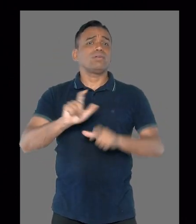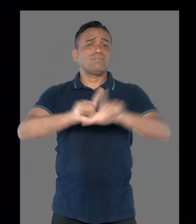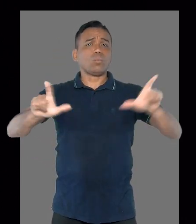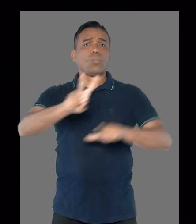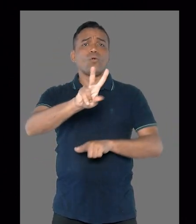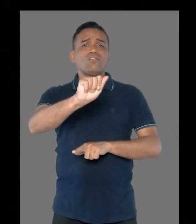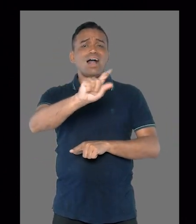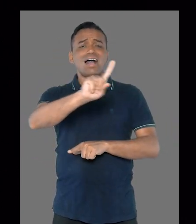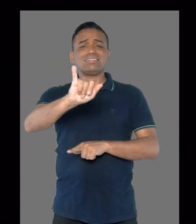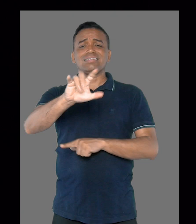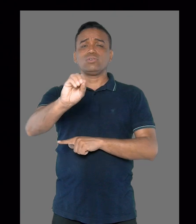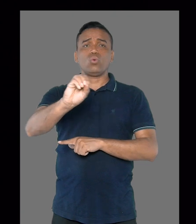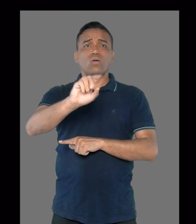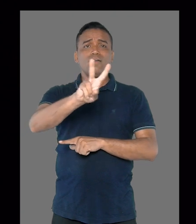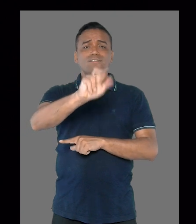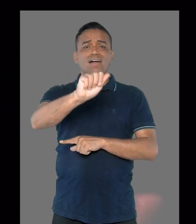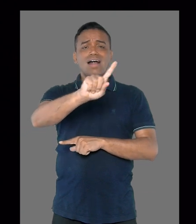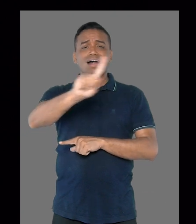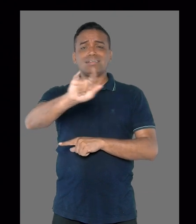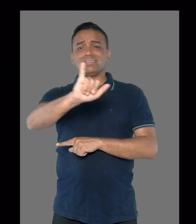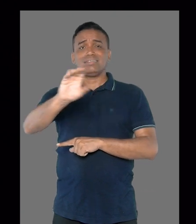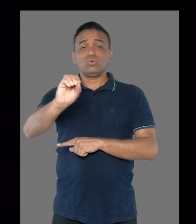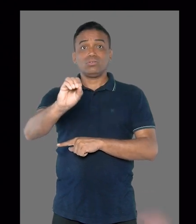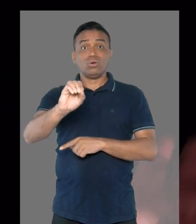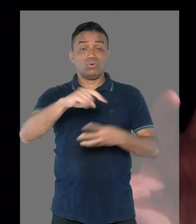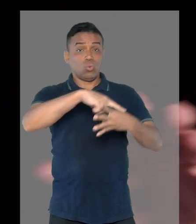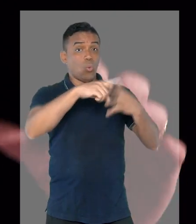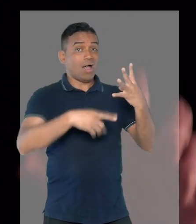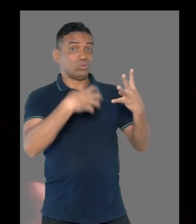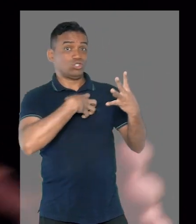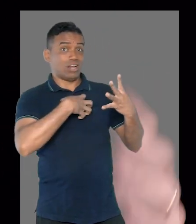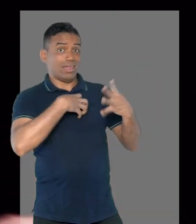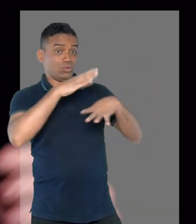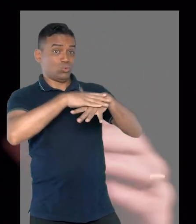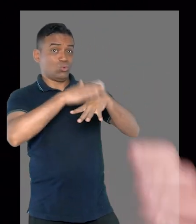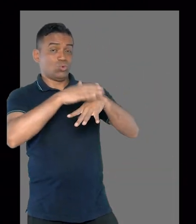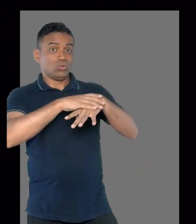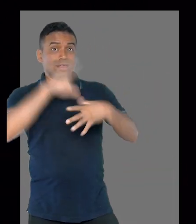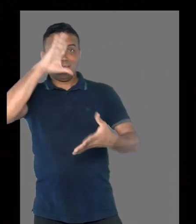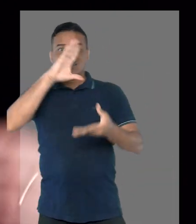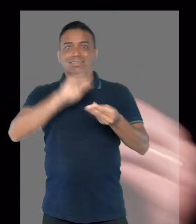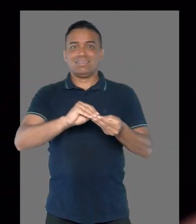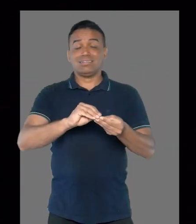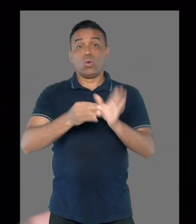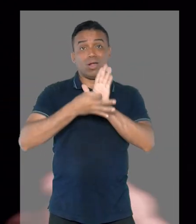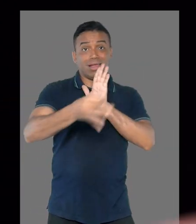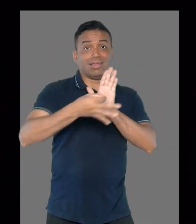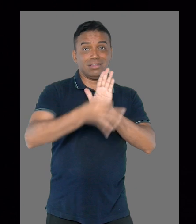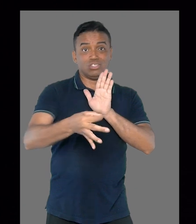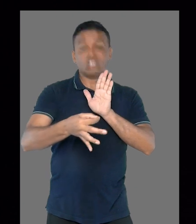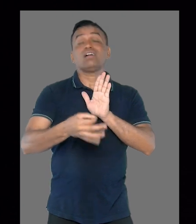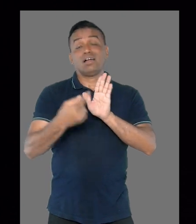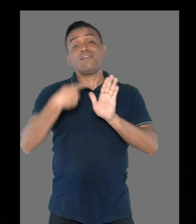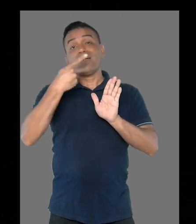vazio. Então, esses 4 cliques são 4 formas do Leminski fazer o que ele chama de síntese, ou que a crítica, sobretudo,